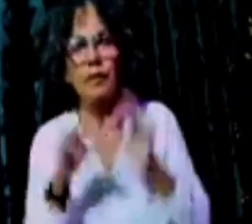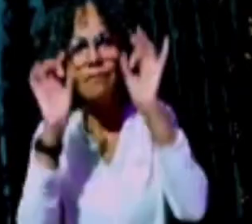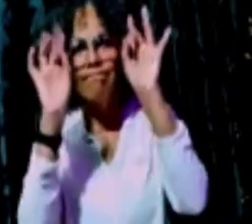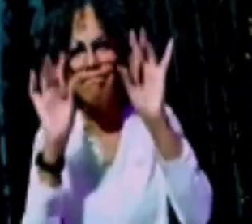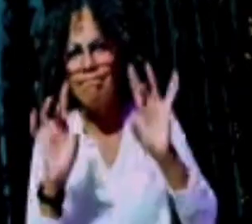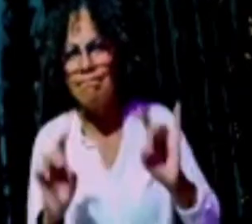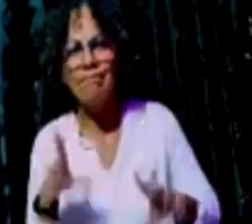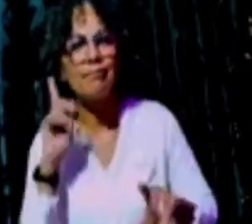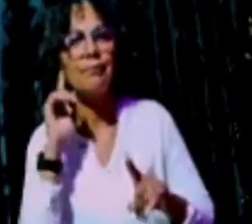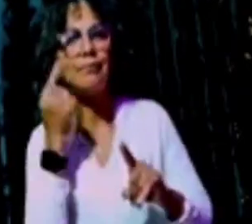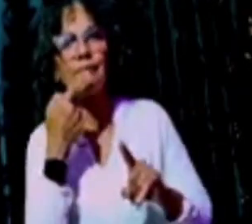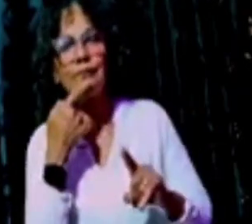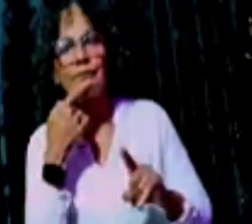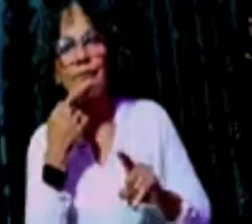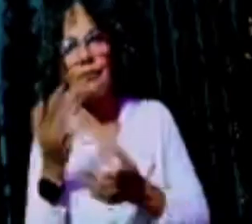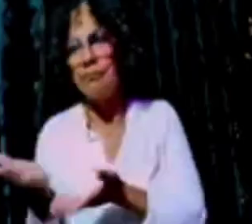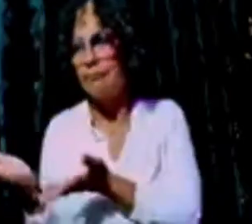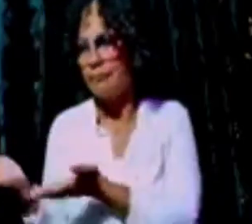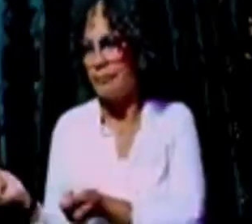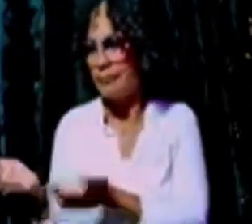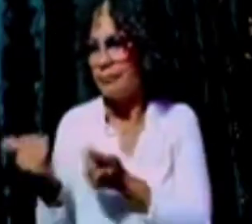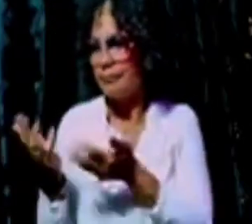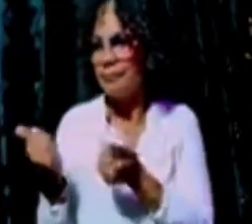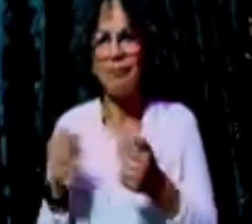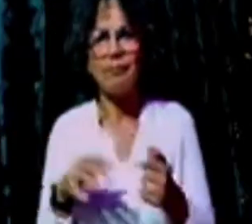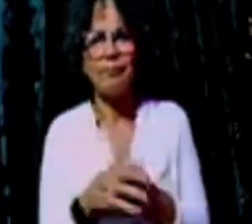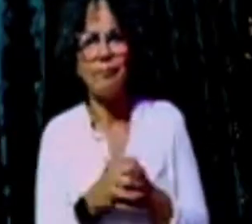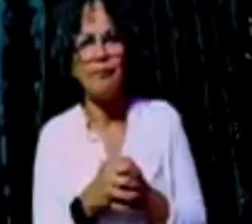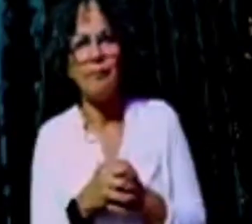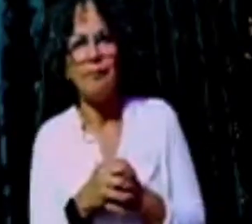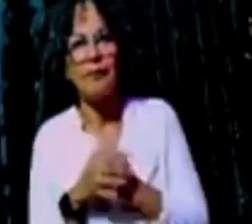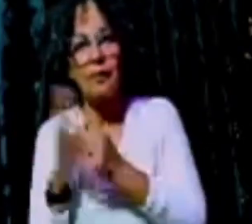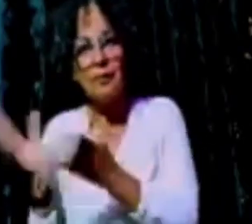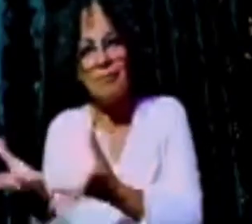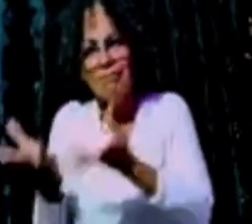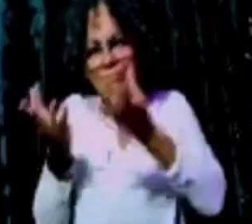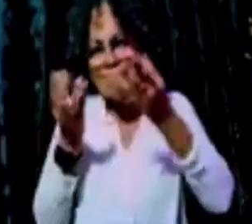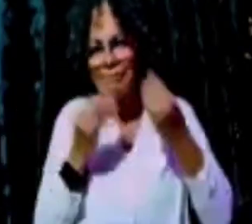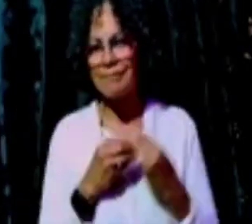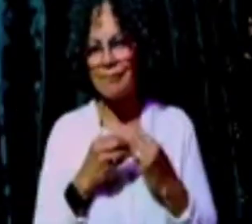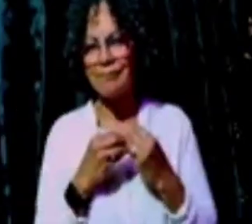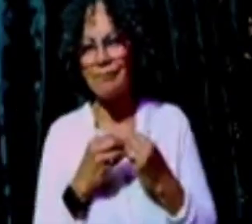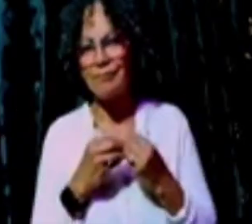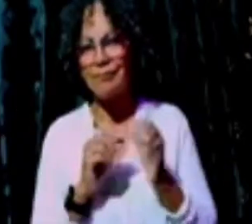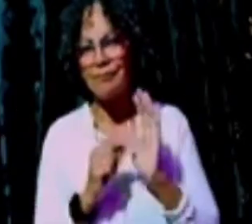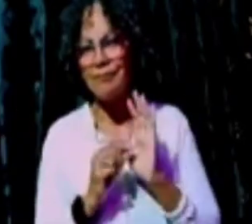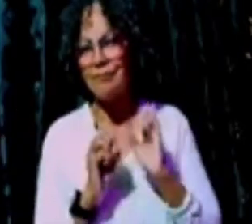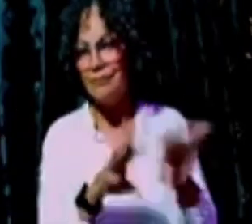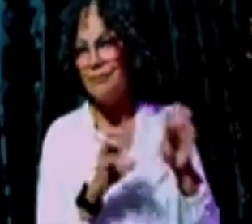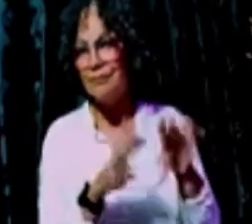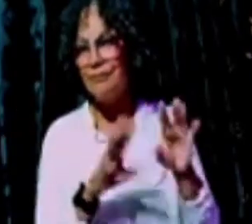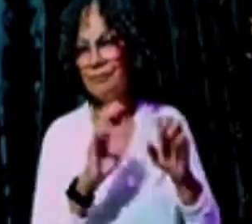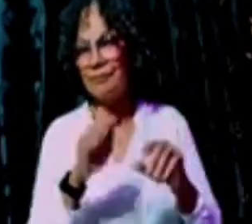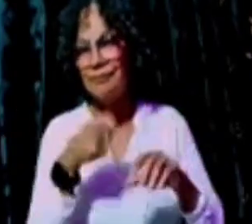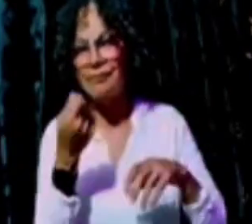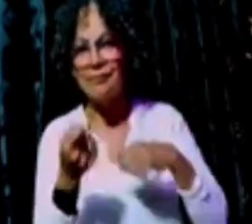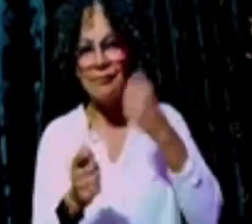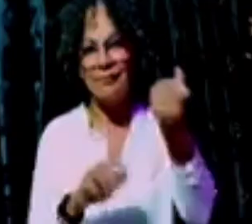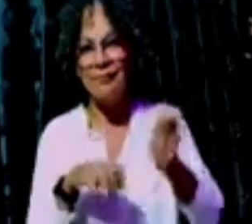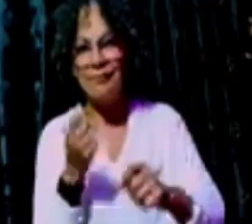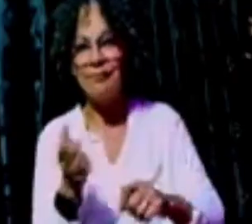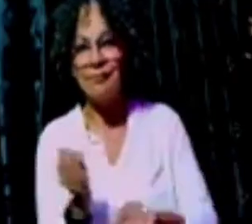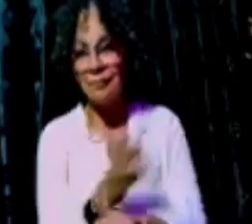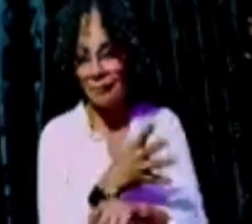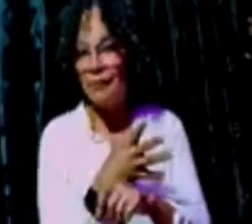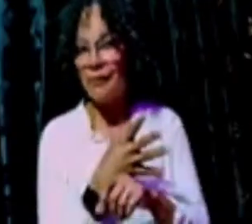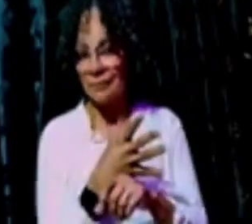surdos. Então, nós temos os adolescentes ali que muitas vezes eles nos trazem sinais novos. Então, agora eles estão com sinais, eles estão